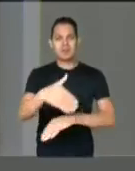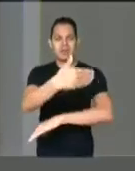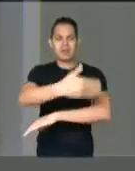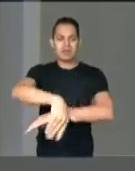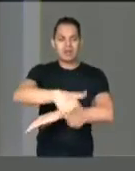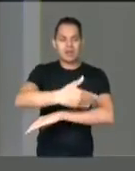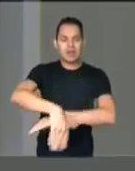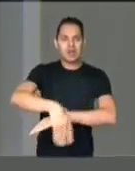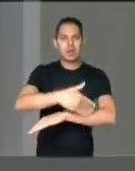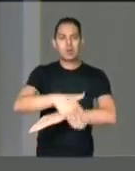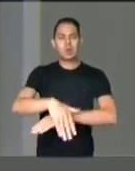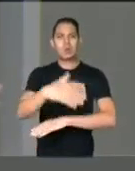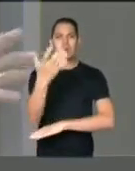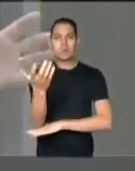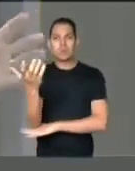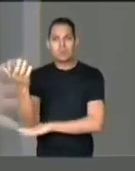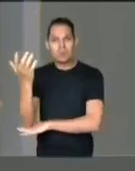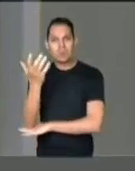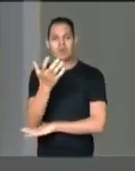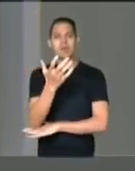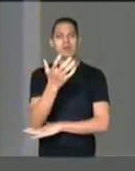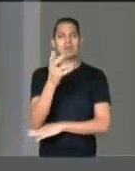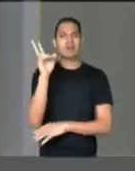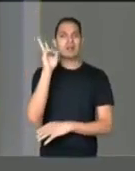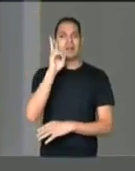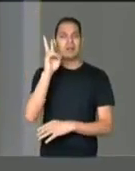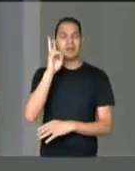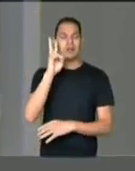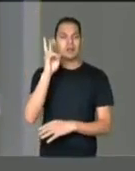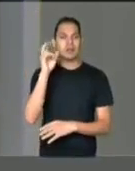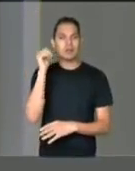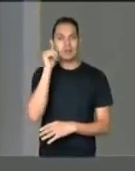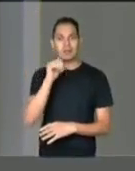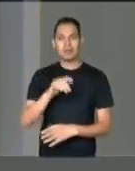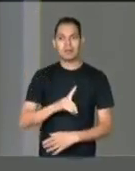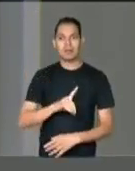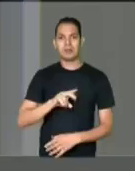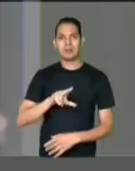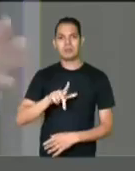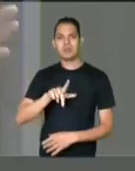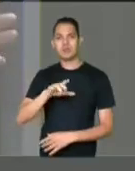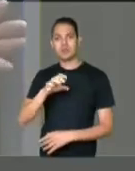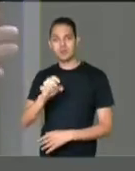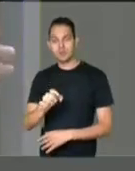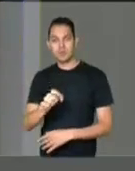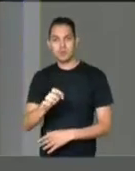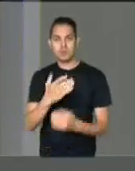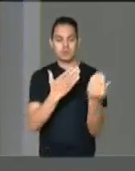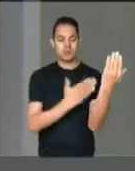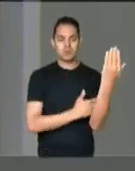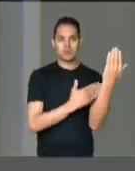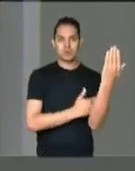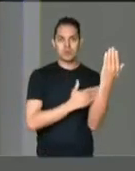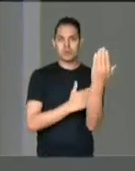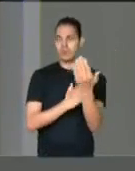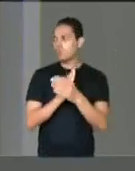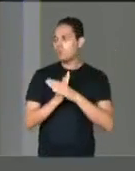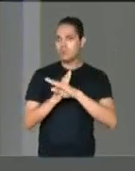de Salvador. Quem não lembra de Irmã Dulce com sua pastinha entrando dos